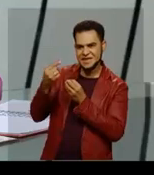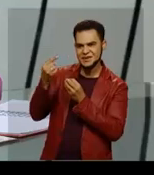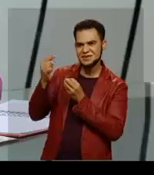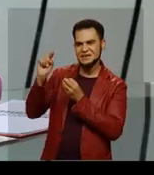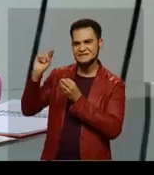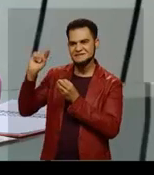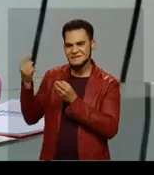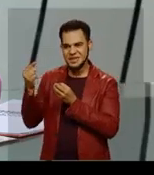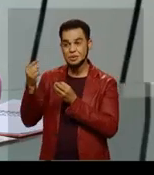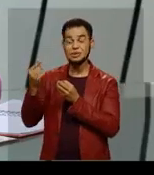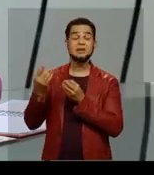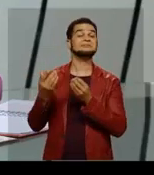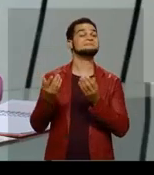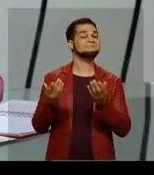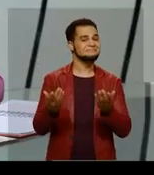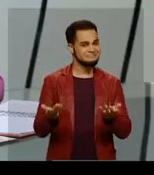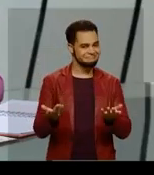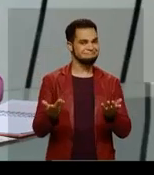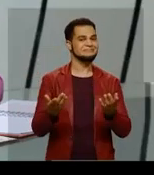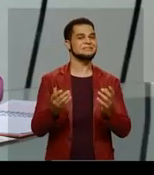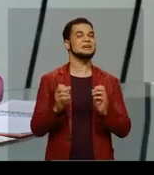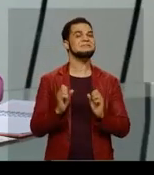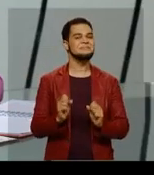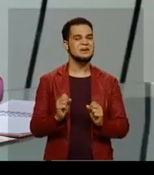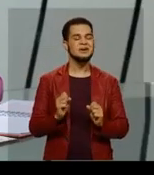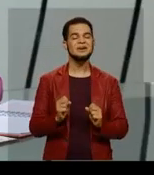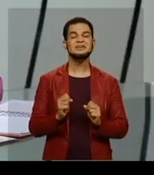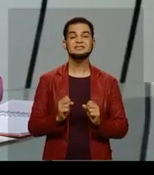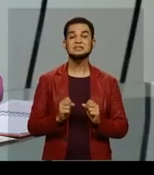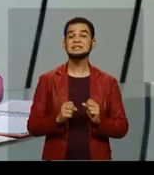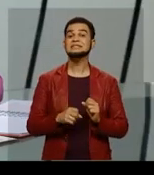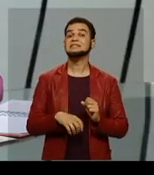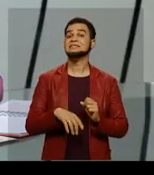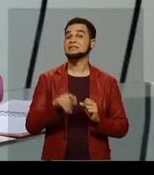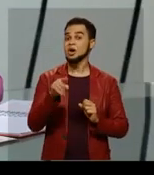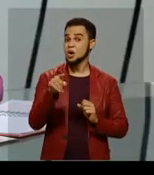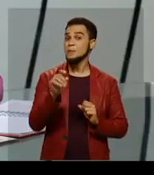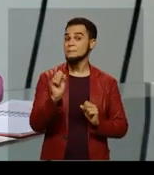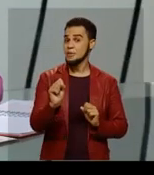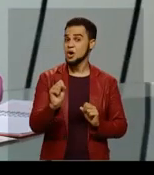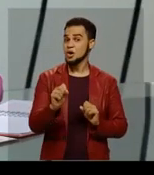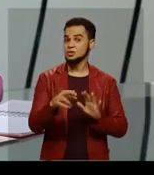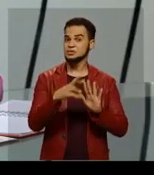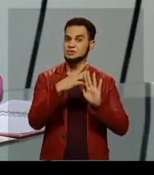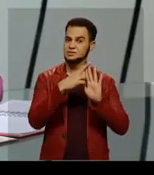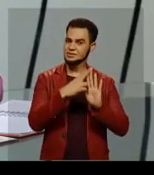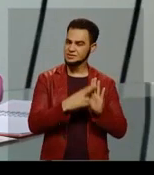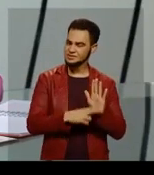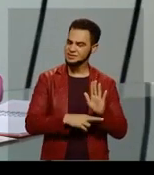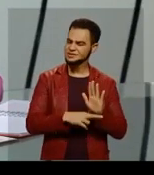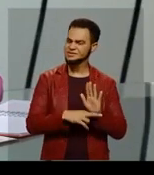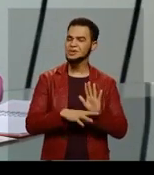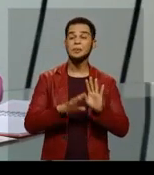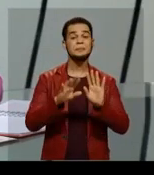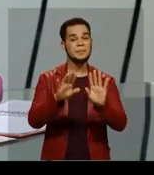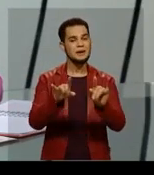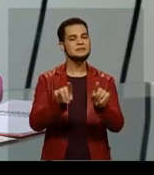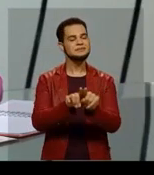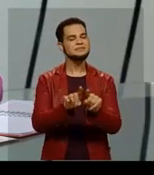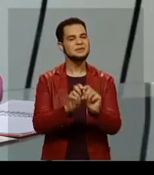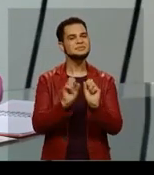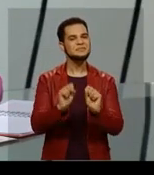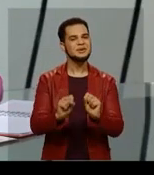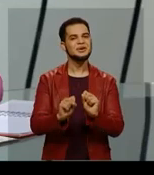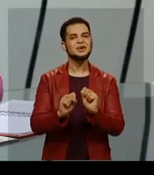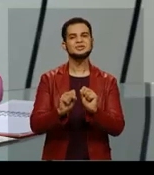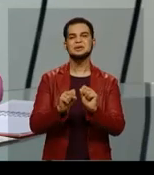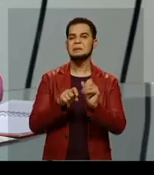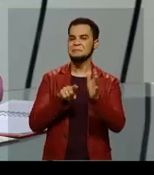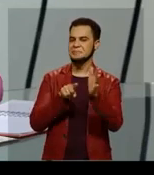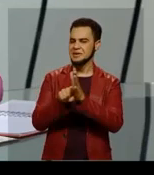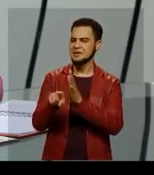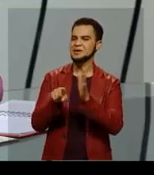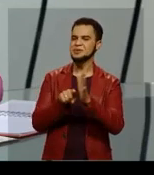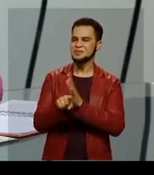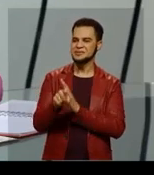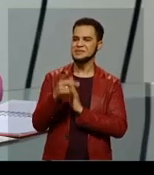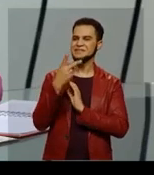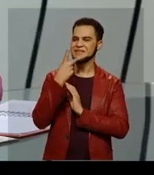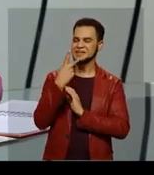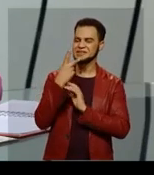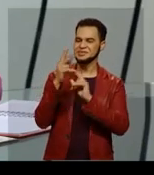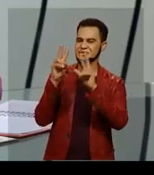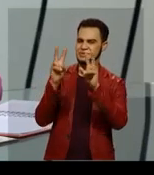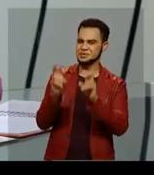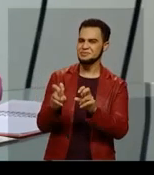ambiguidade não é só na sua redação. Pode ter questão, né? Falando da ambiguidade. E você